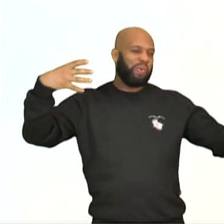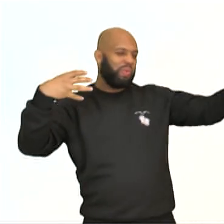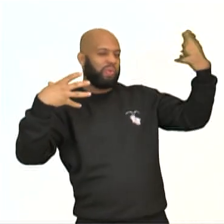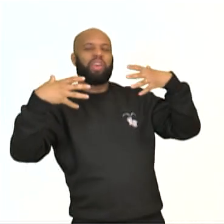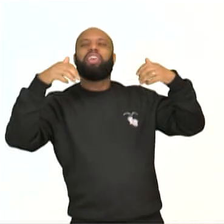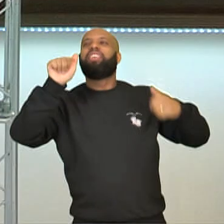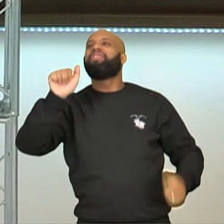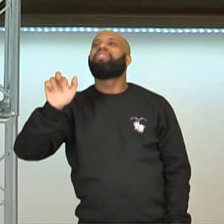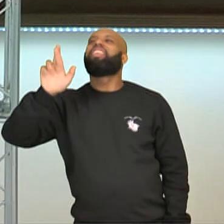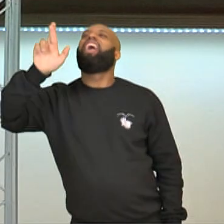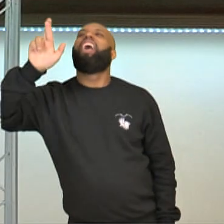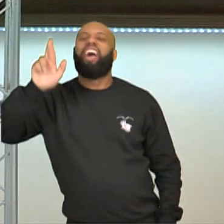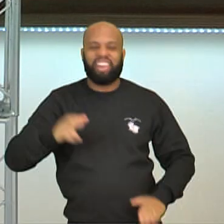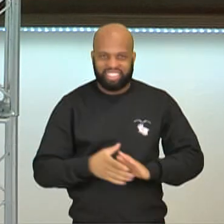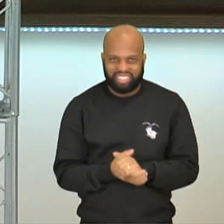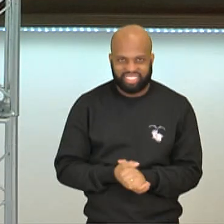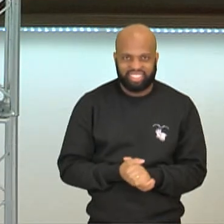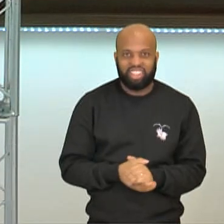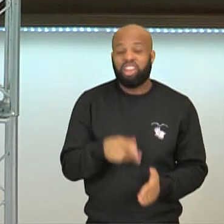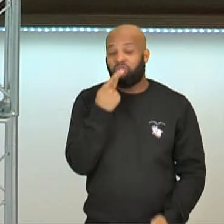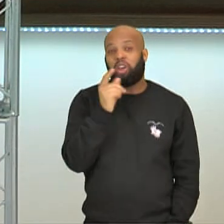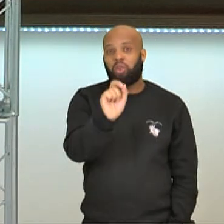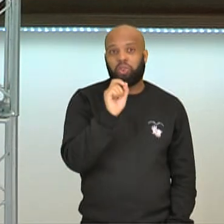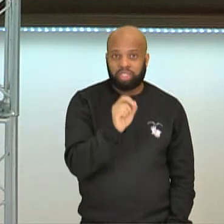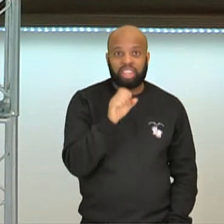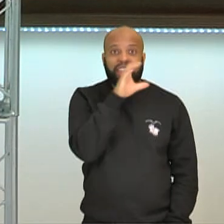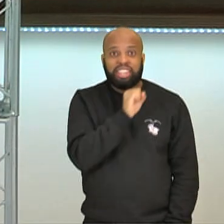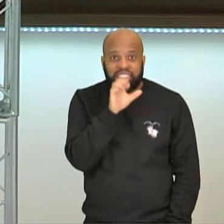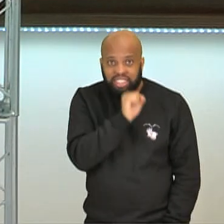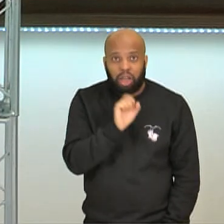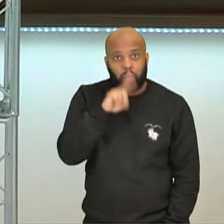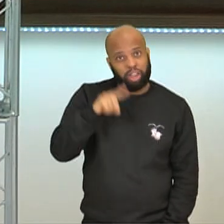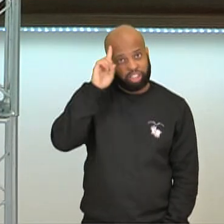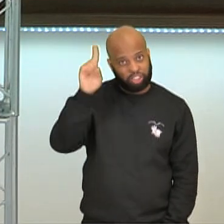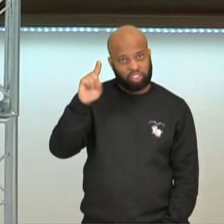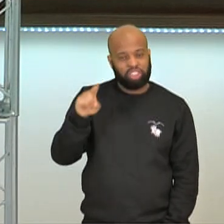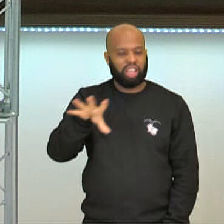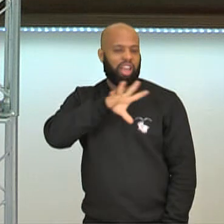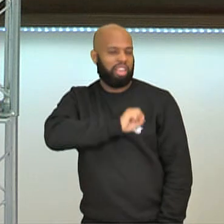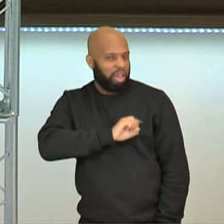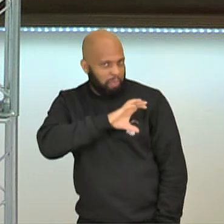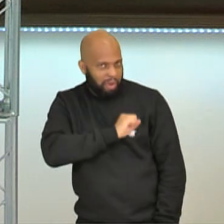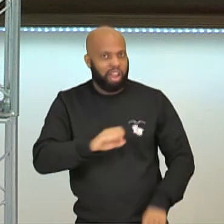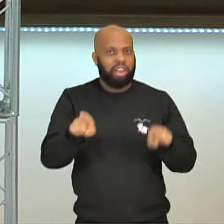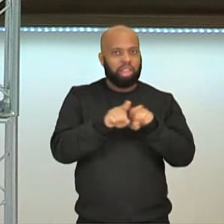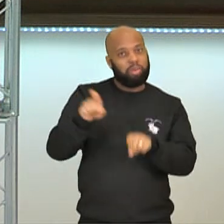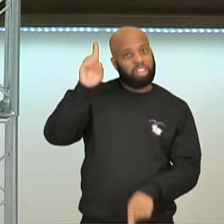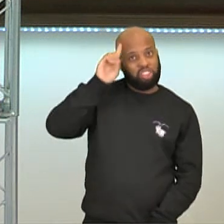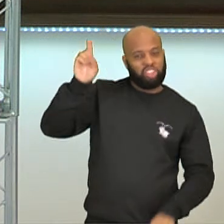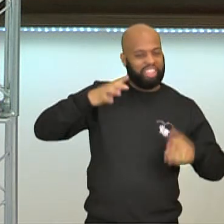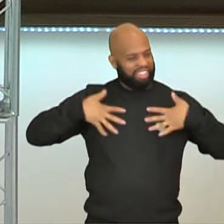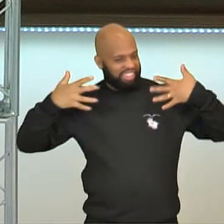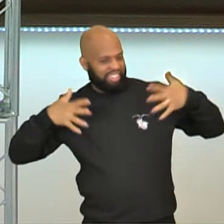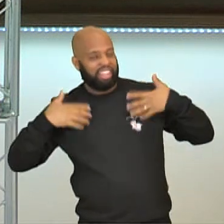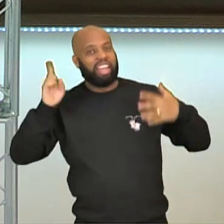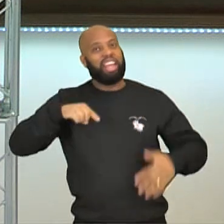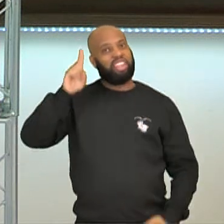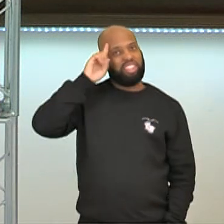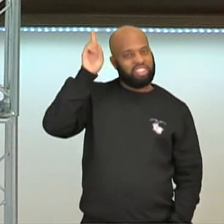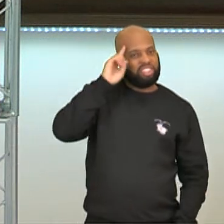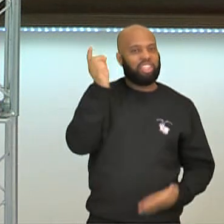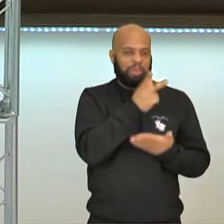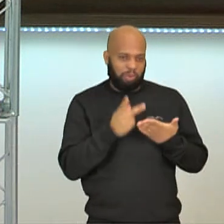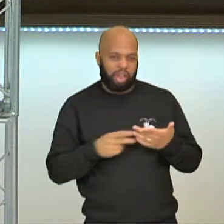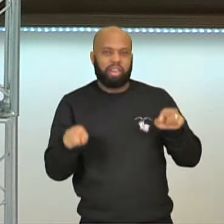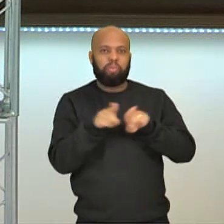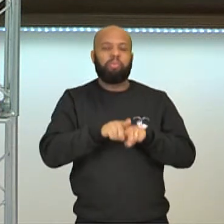ar. Amemos. Então aqui ele está querendo dizer que o sábado é um dia de amar, é um dia de alegria, é um dia de poema, um dia de